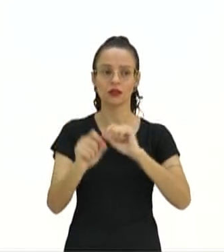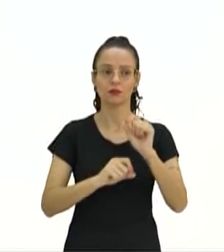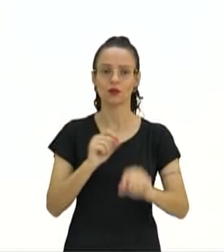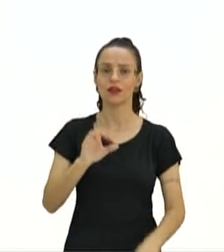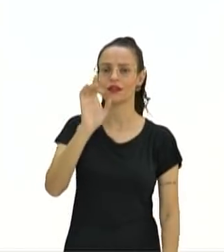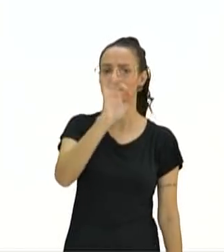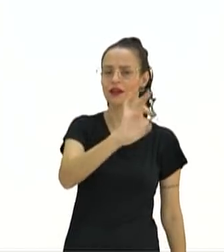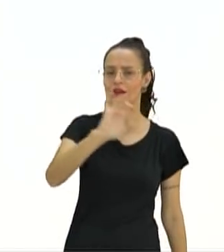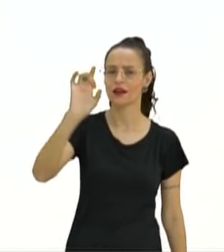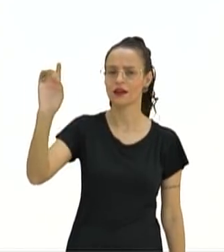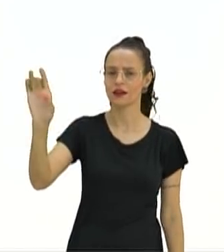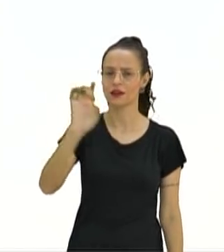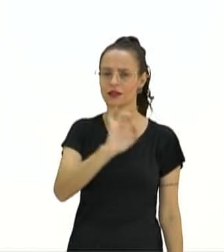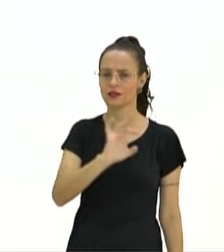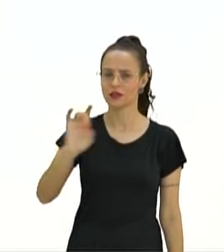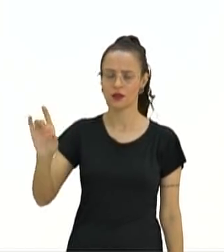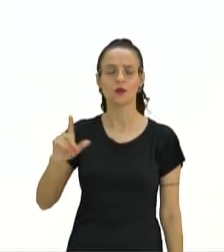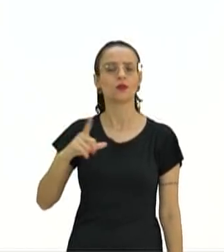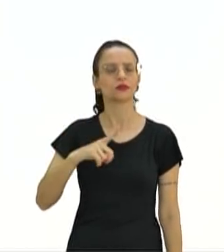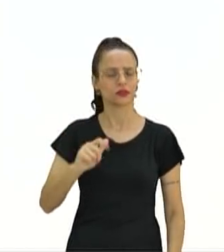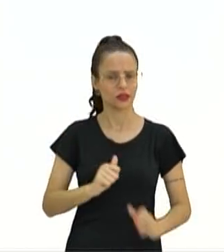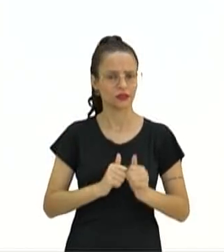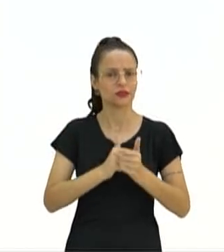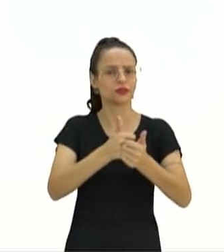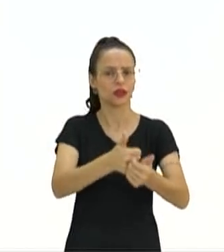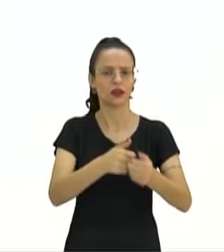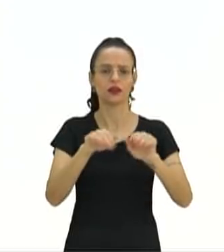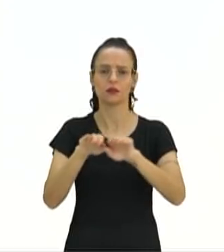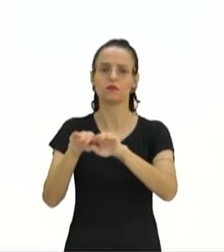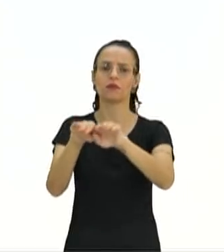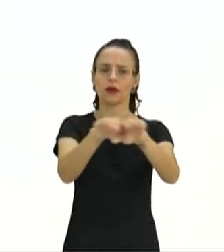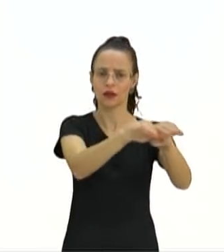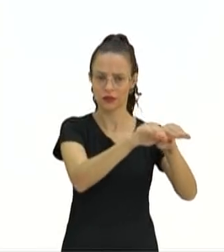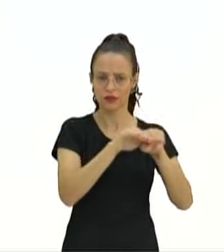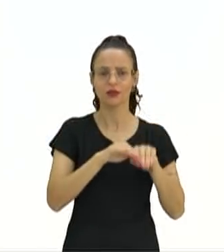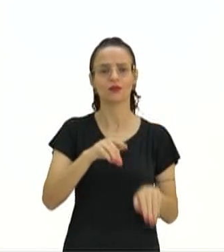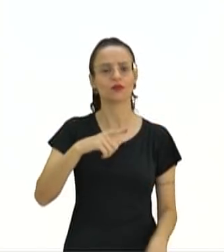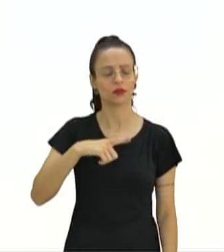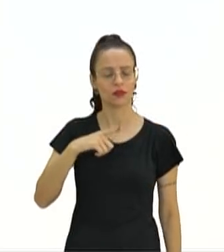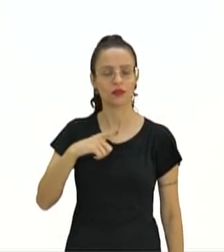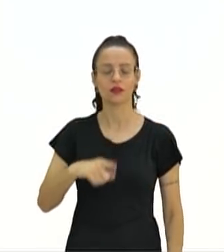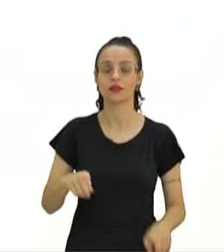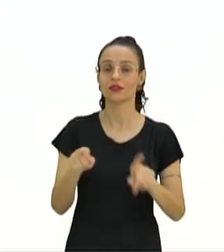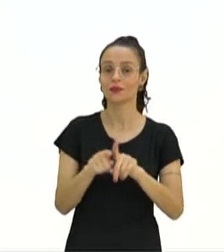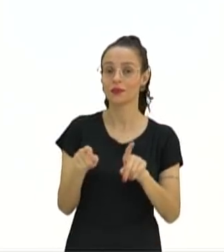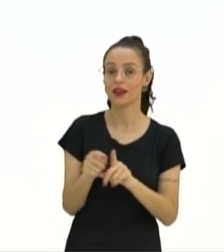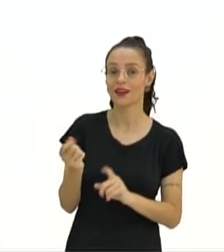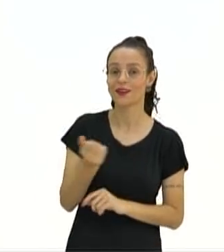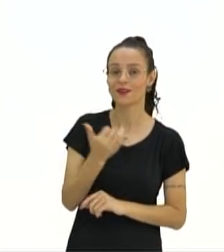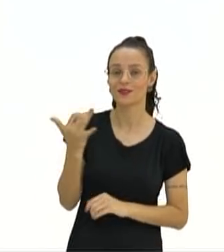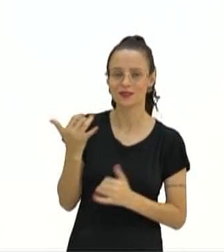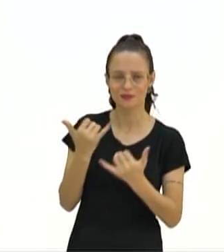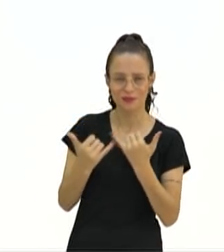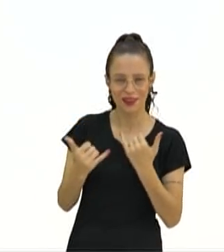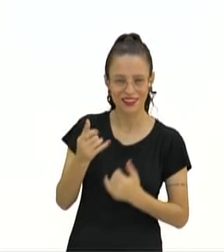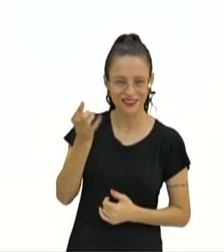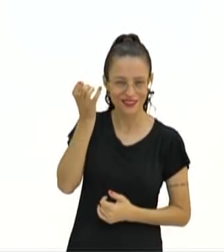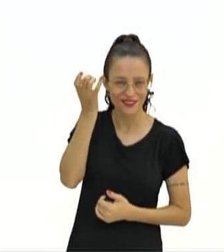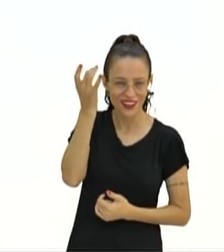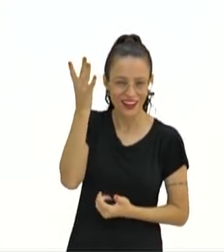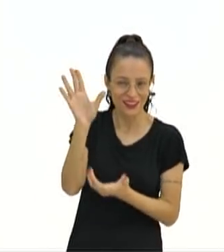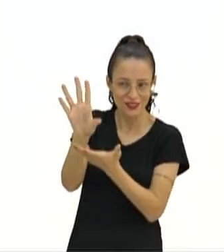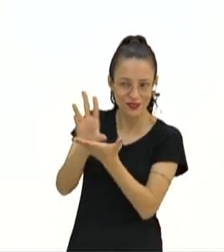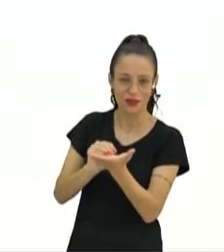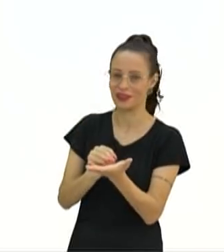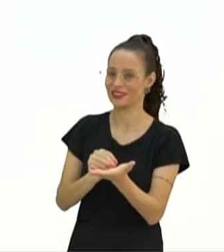um deles se segue um padrão direitinho ali. E até tem uns que parecem fáceis de copiar, mas não são